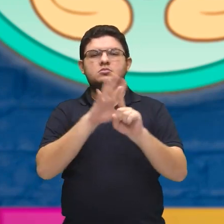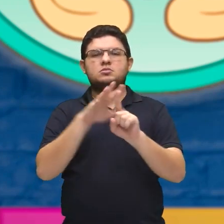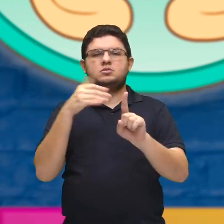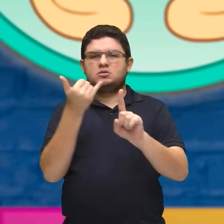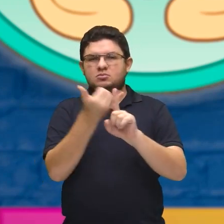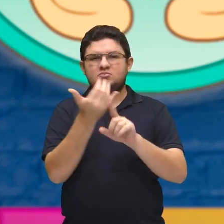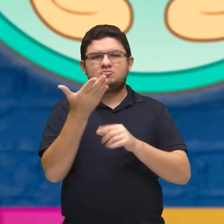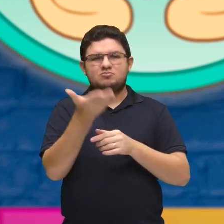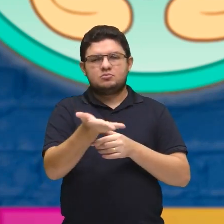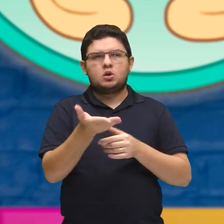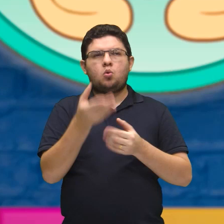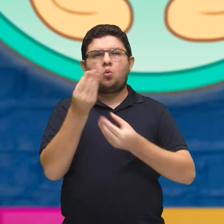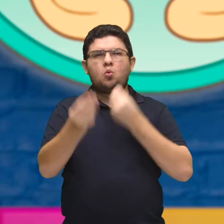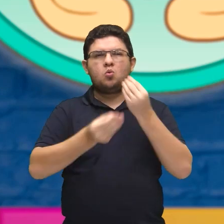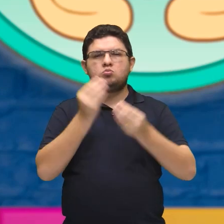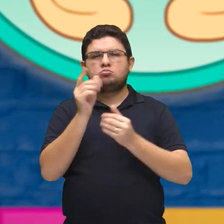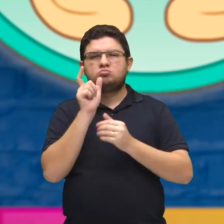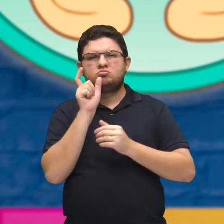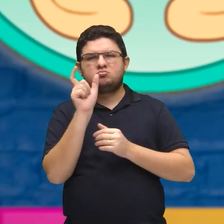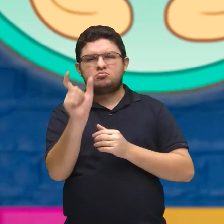de xingamento,